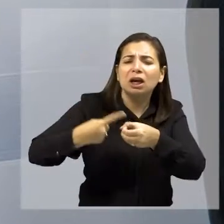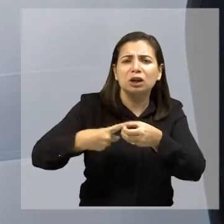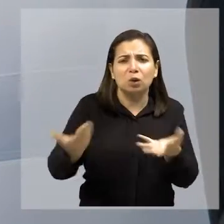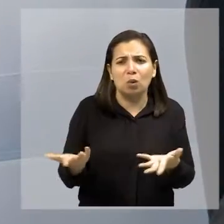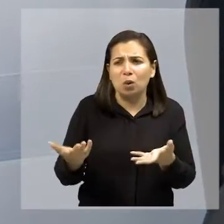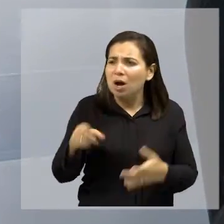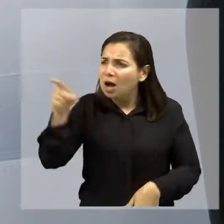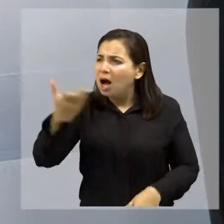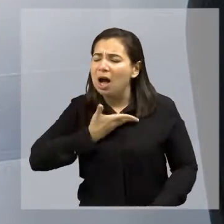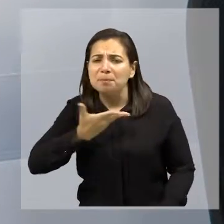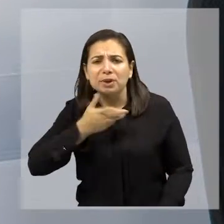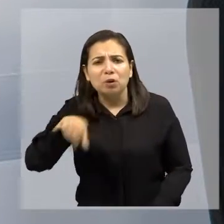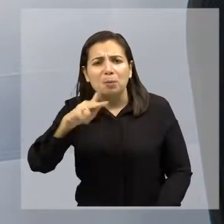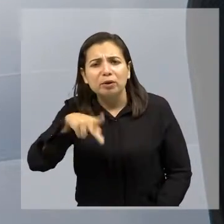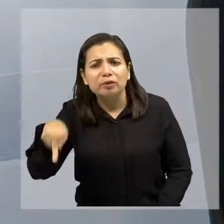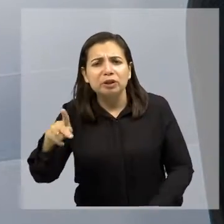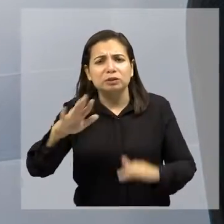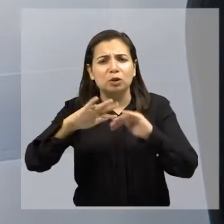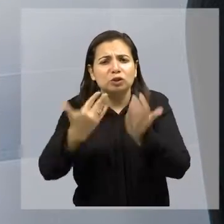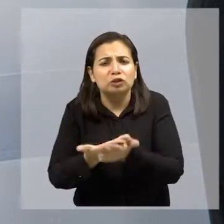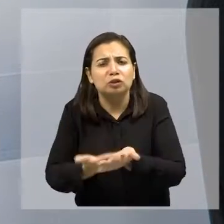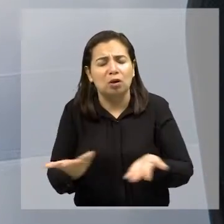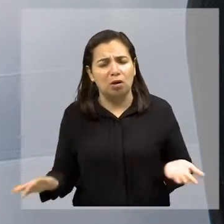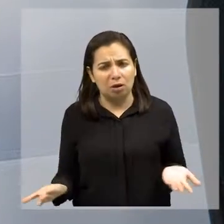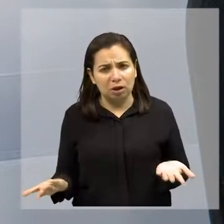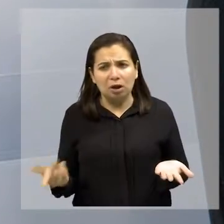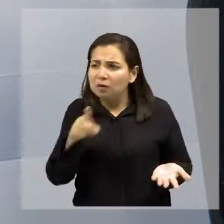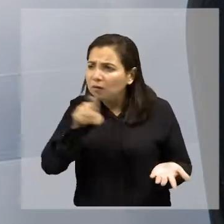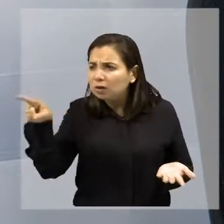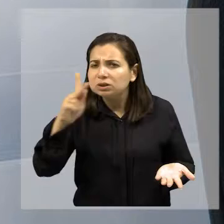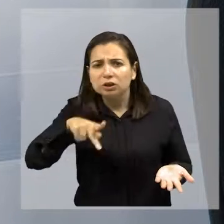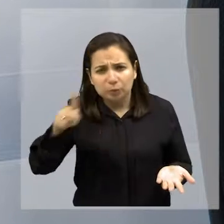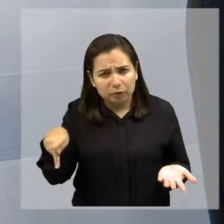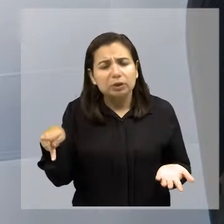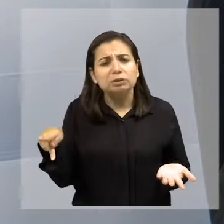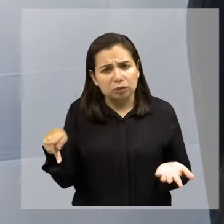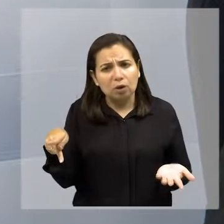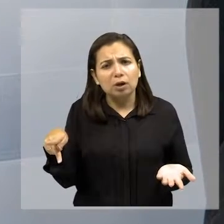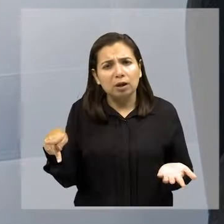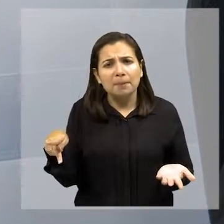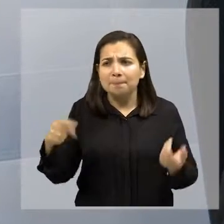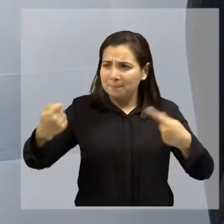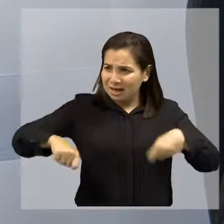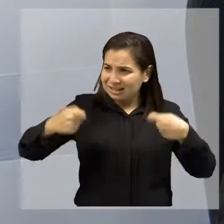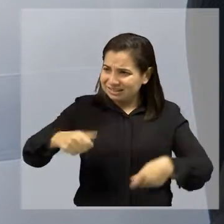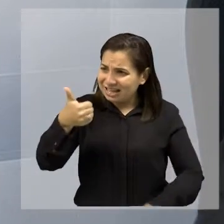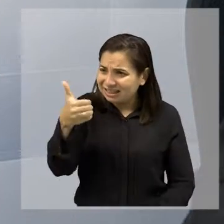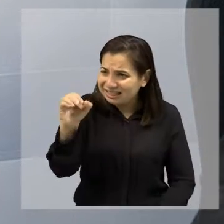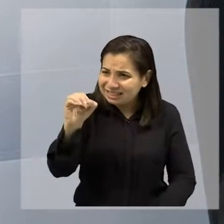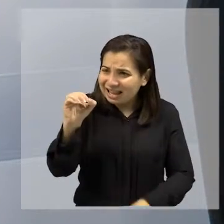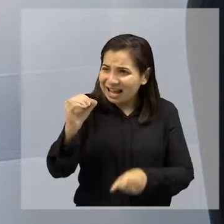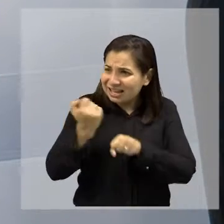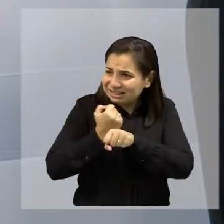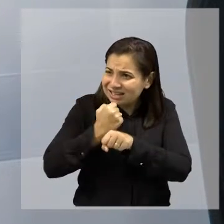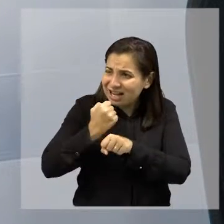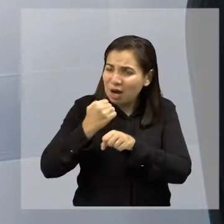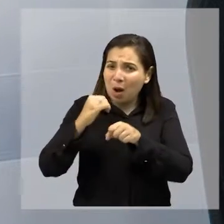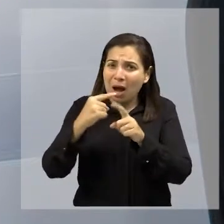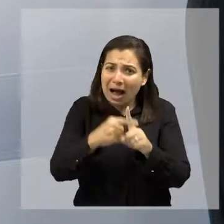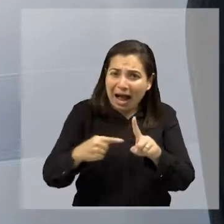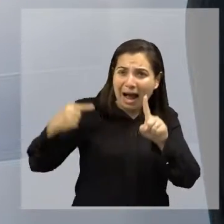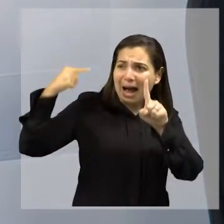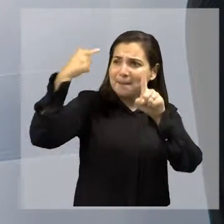que é professor de uma escola de Fortaleza. Vocês, professoras, teriam que trabalhar 10 anos a mais para que consigam